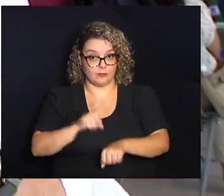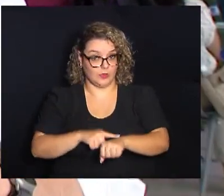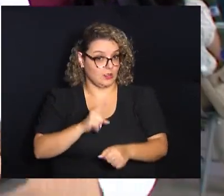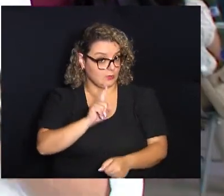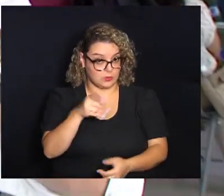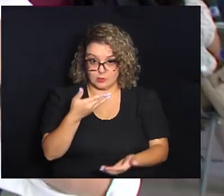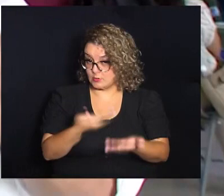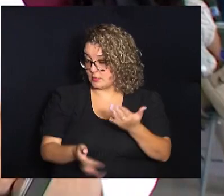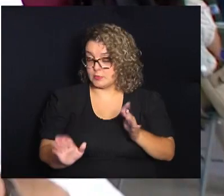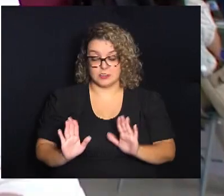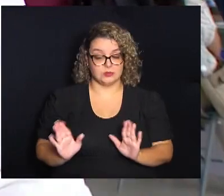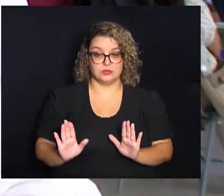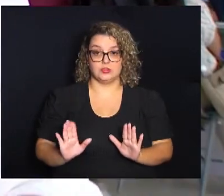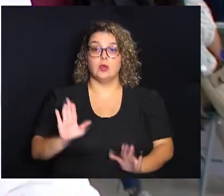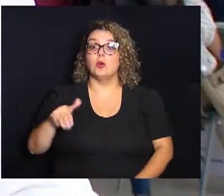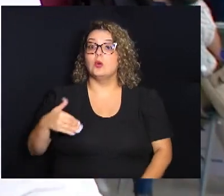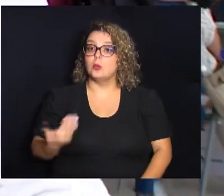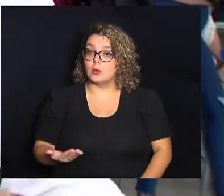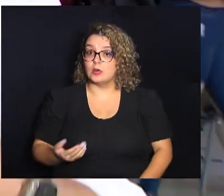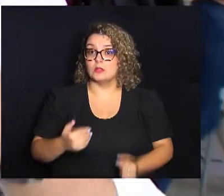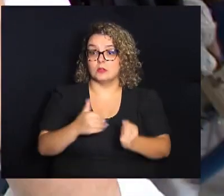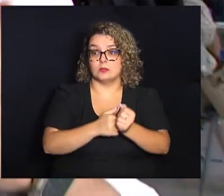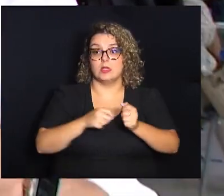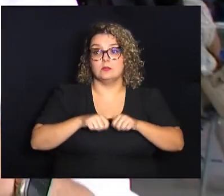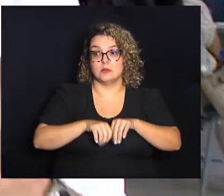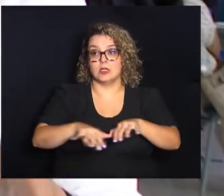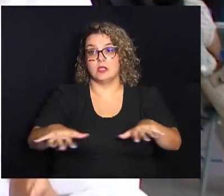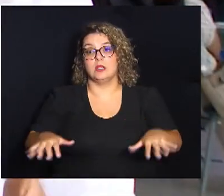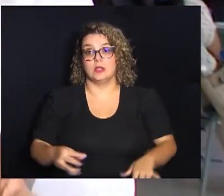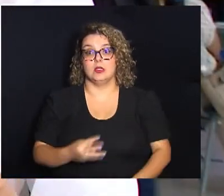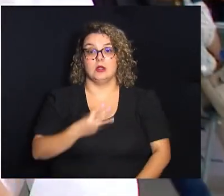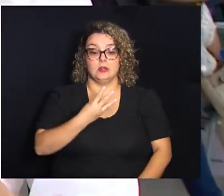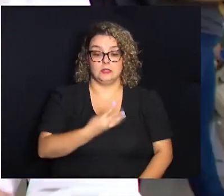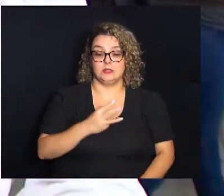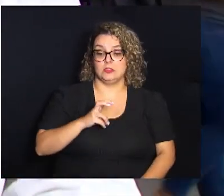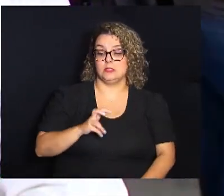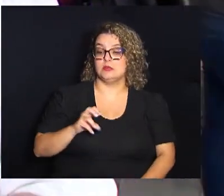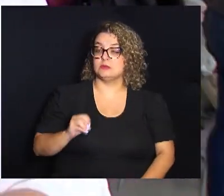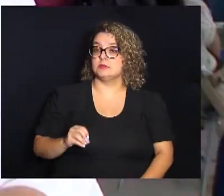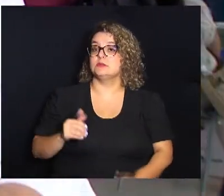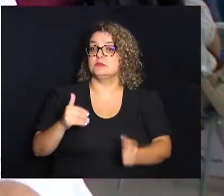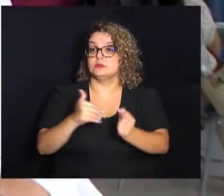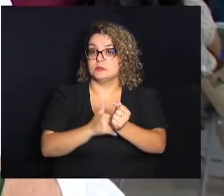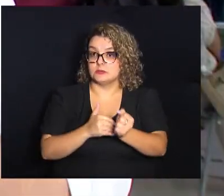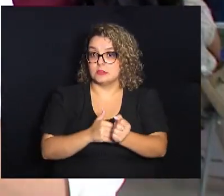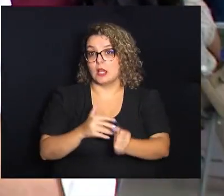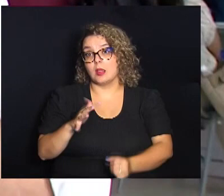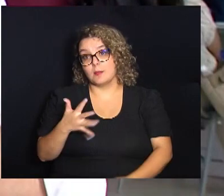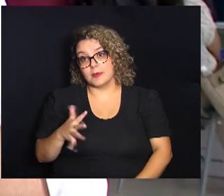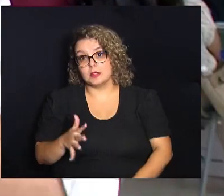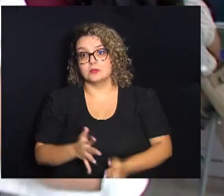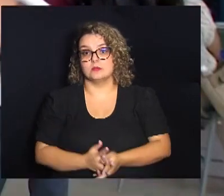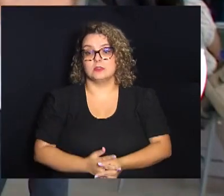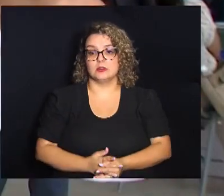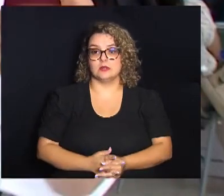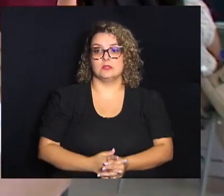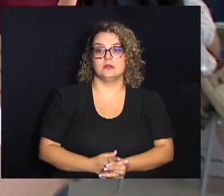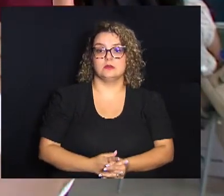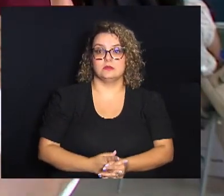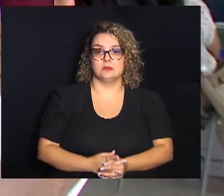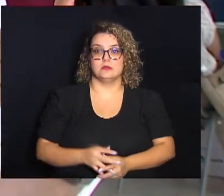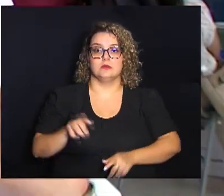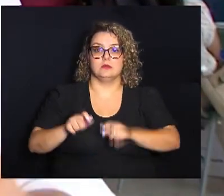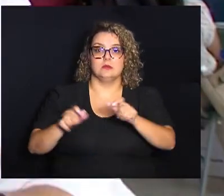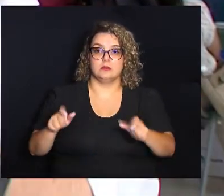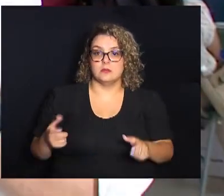né? Então, quando nós distribuímos as senhas, e foram 350 senhas aproximadamente, essas pessoas